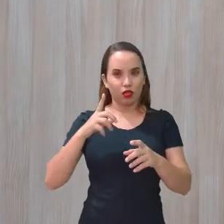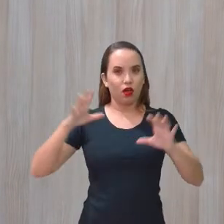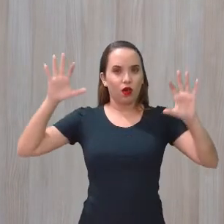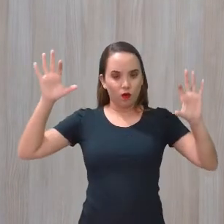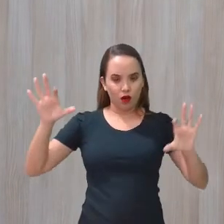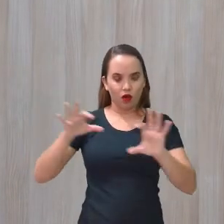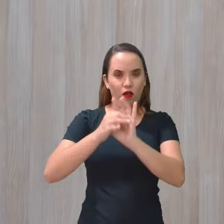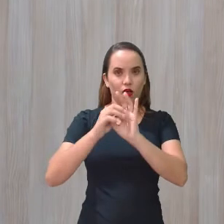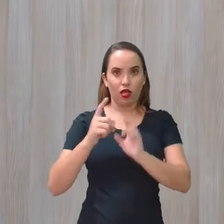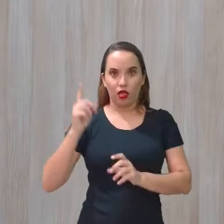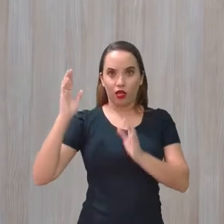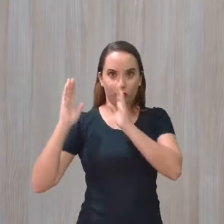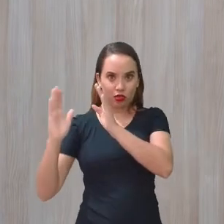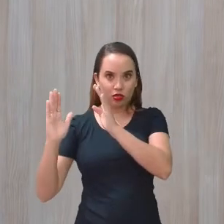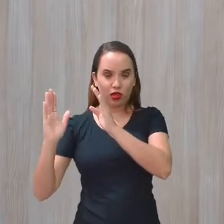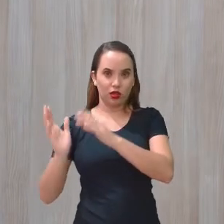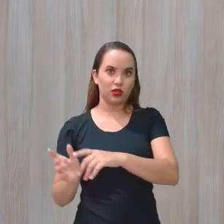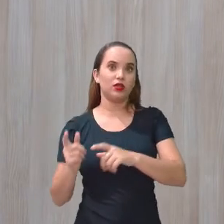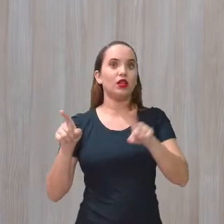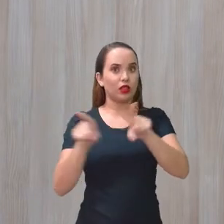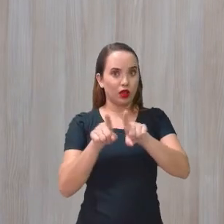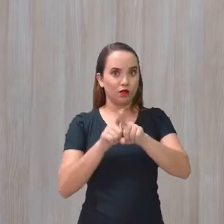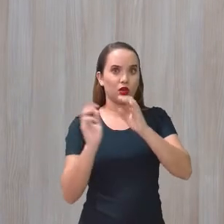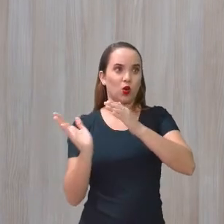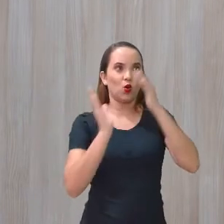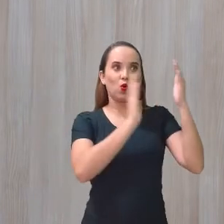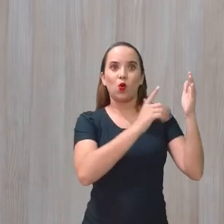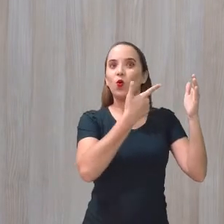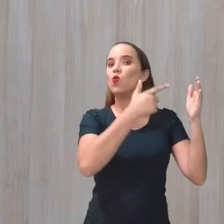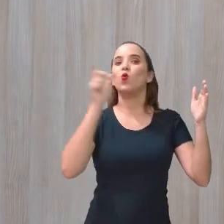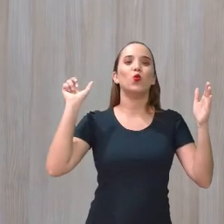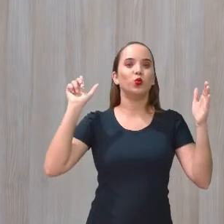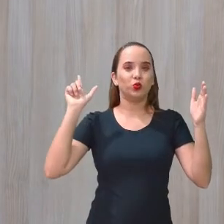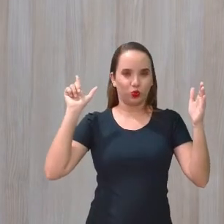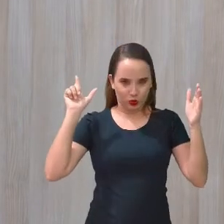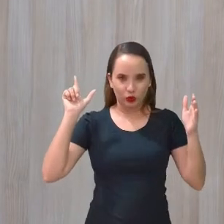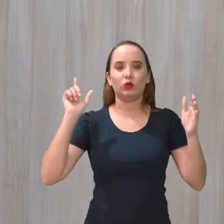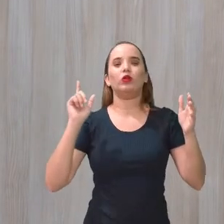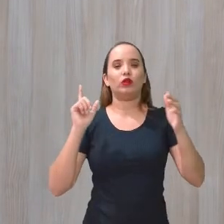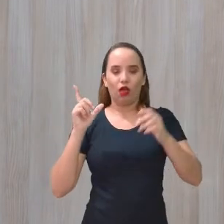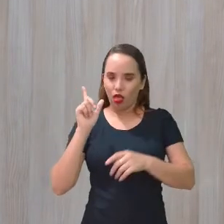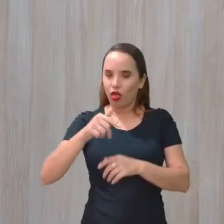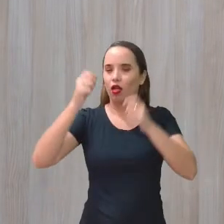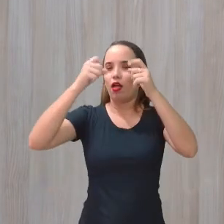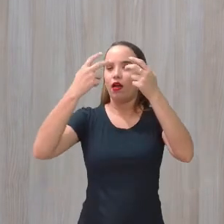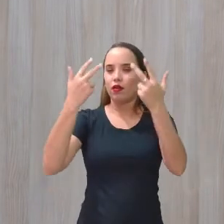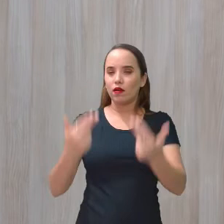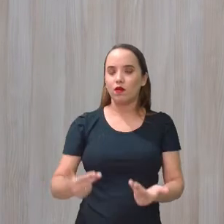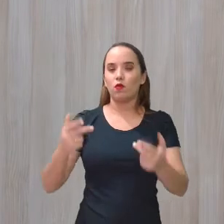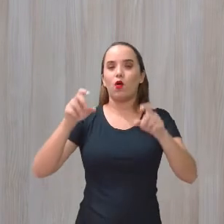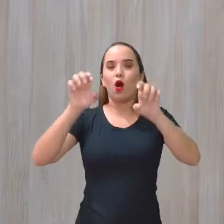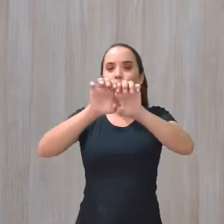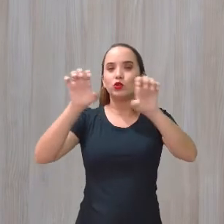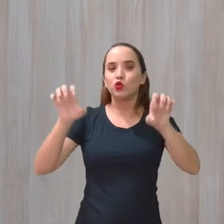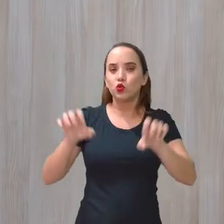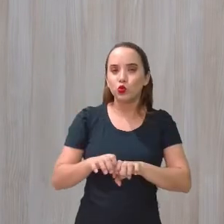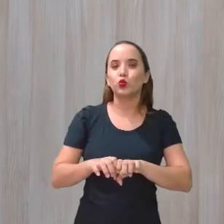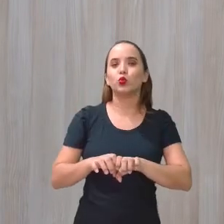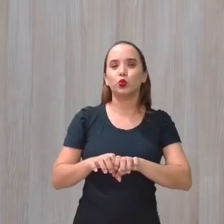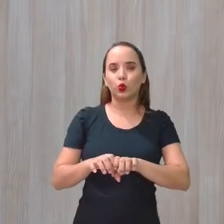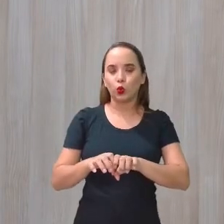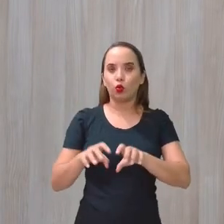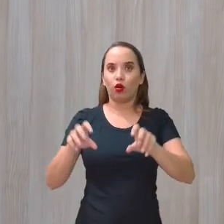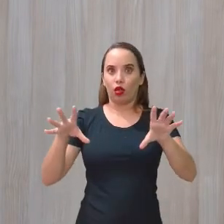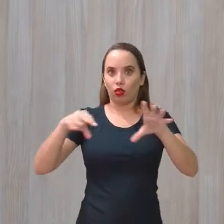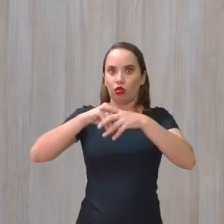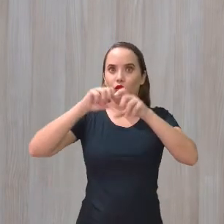o primeiro, eles são exatamente iguais com relação ao sistema de equações, com relação à sua estrutura. Percebe que os sistemas